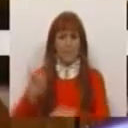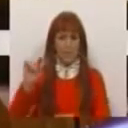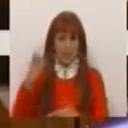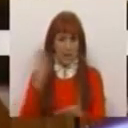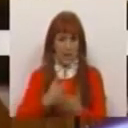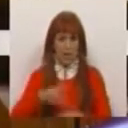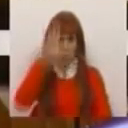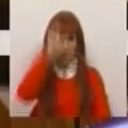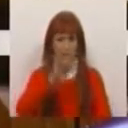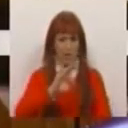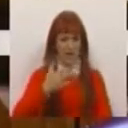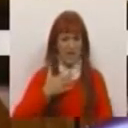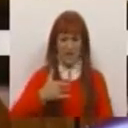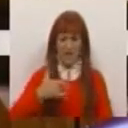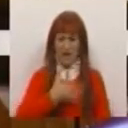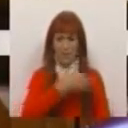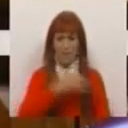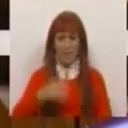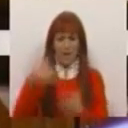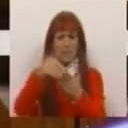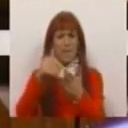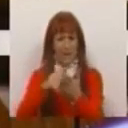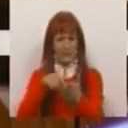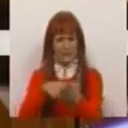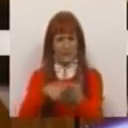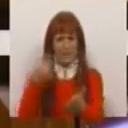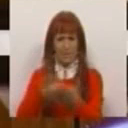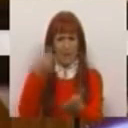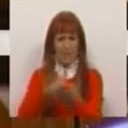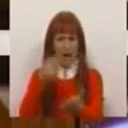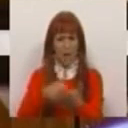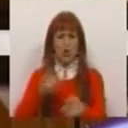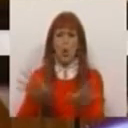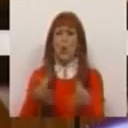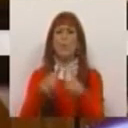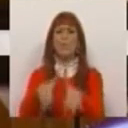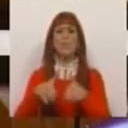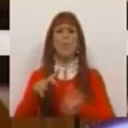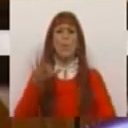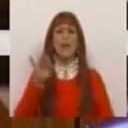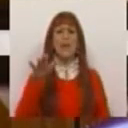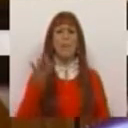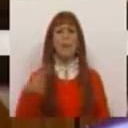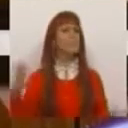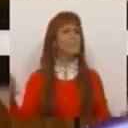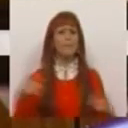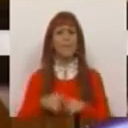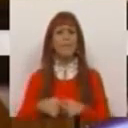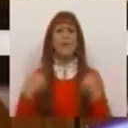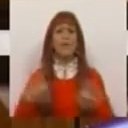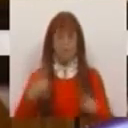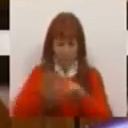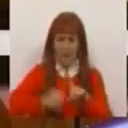que o governo PSD-CDS-PP introduziu a propina, que o grupo parlamentar do Partido Comunista Português se